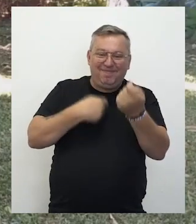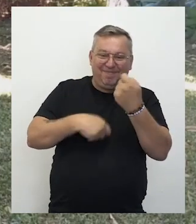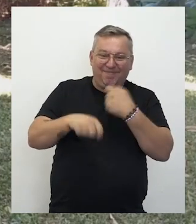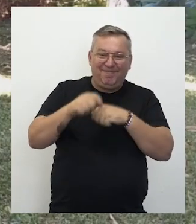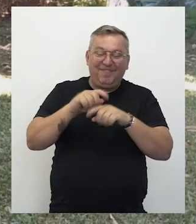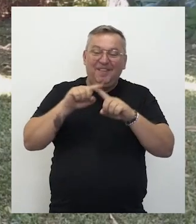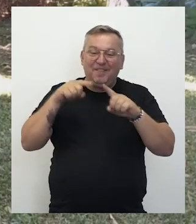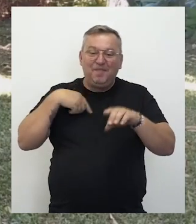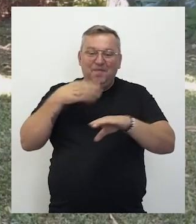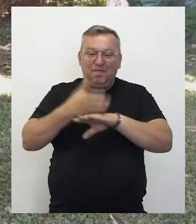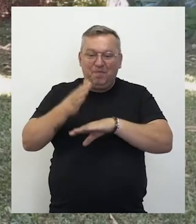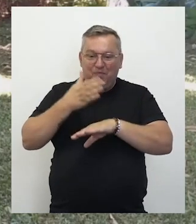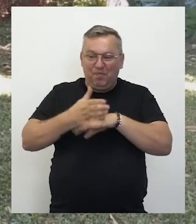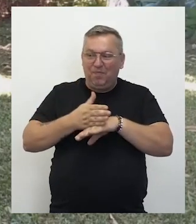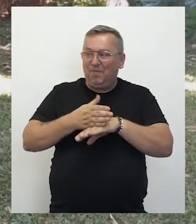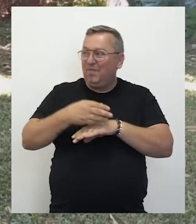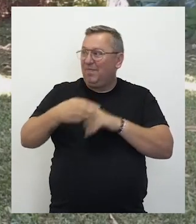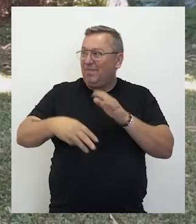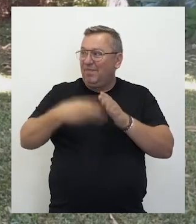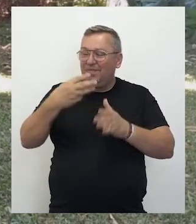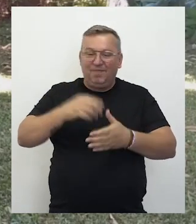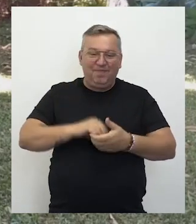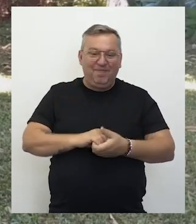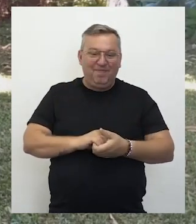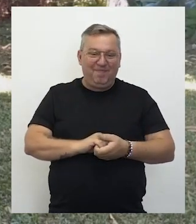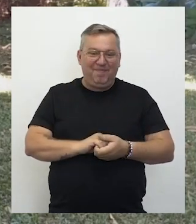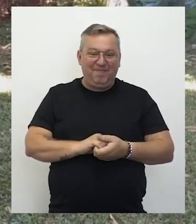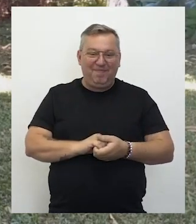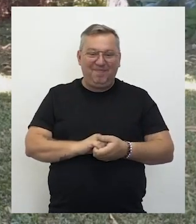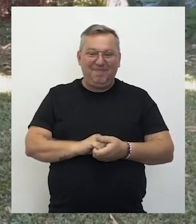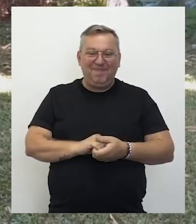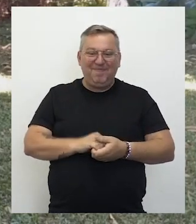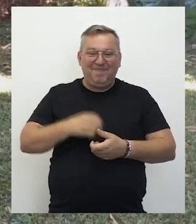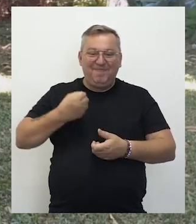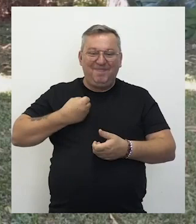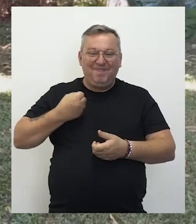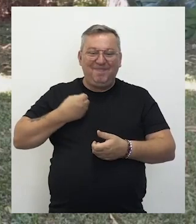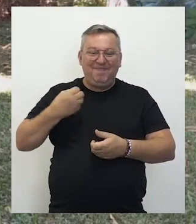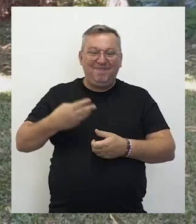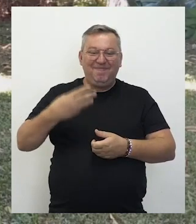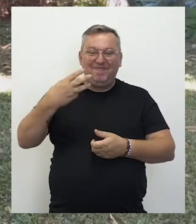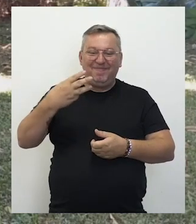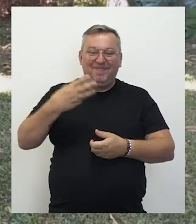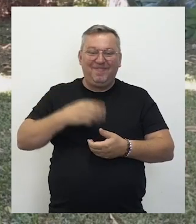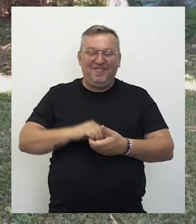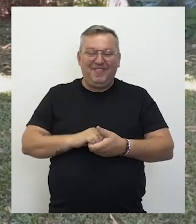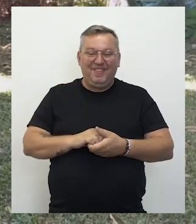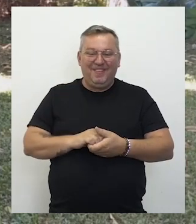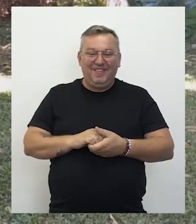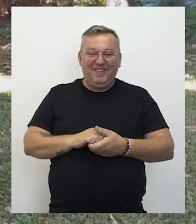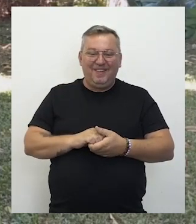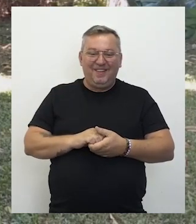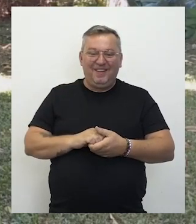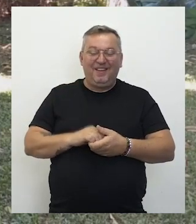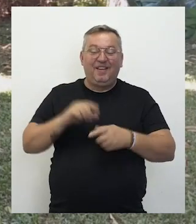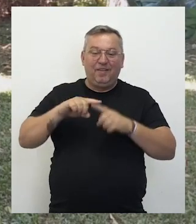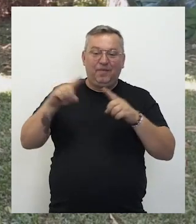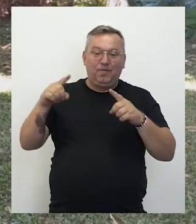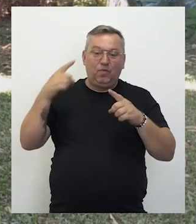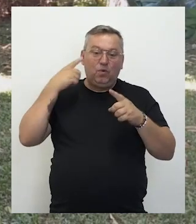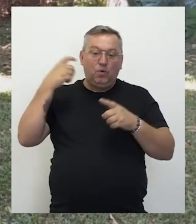uma atividade terciária. E o número 3? O som e a